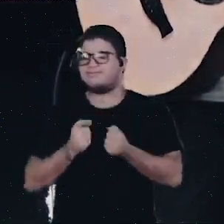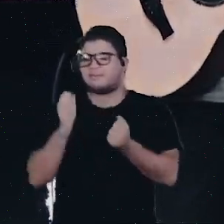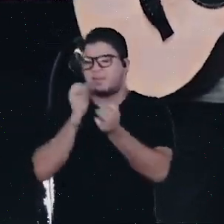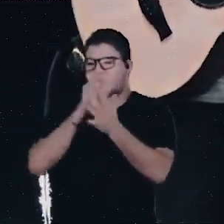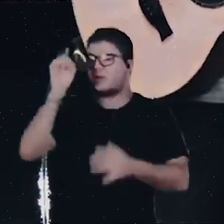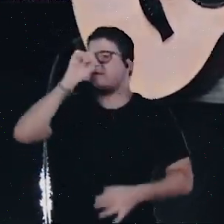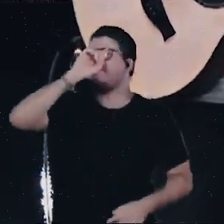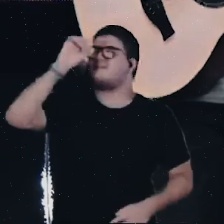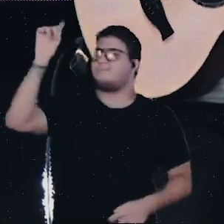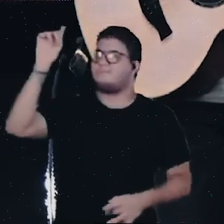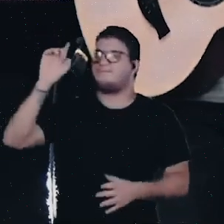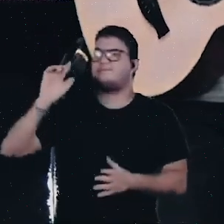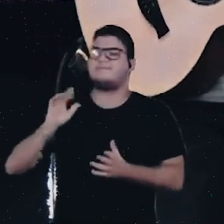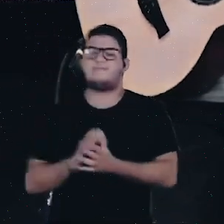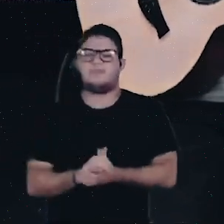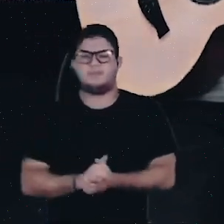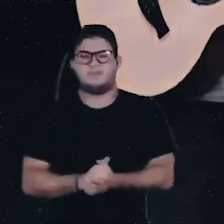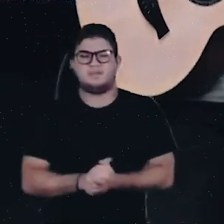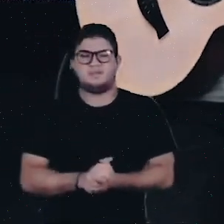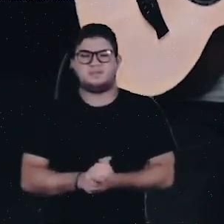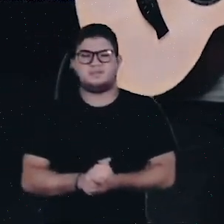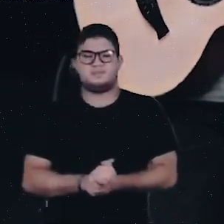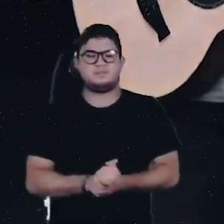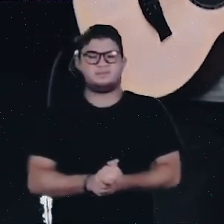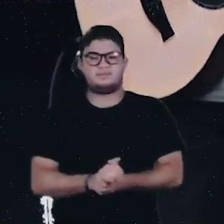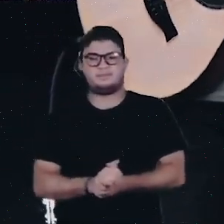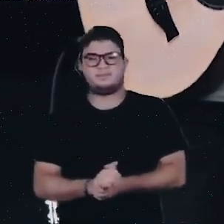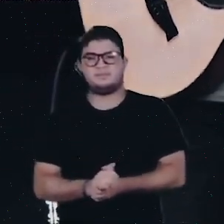a Deus.